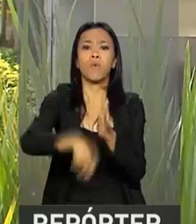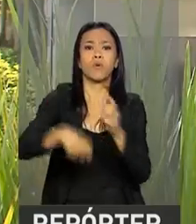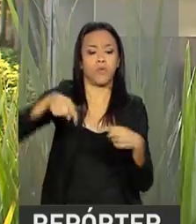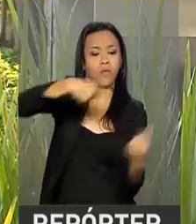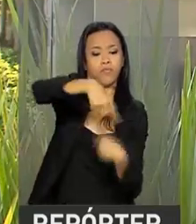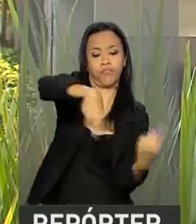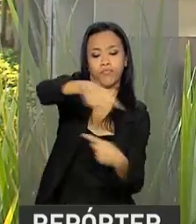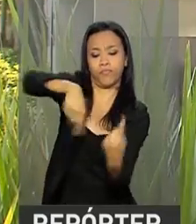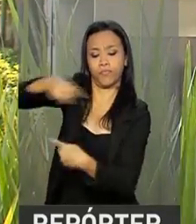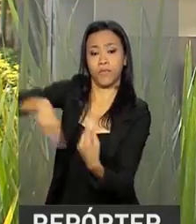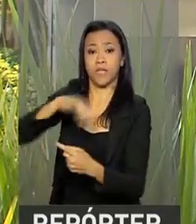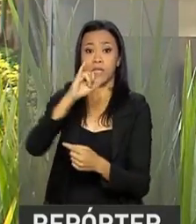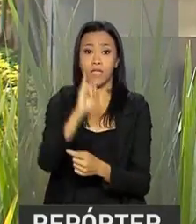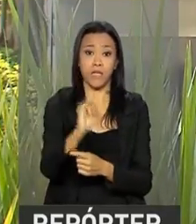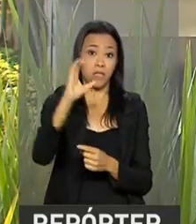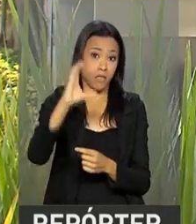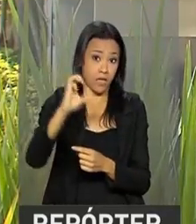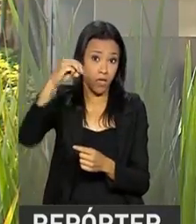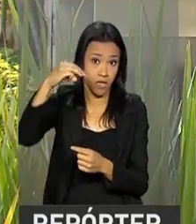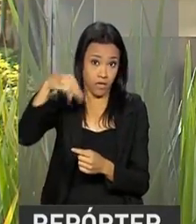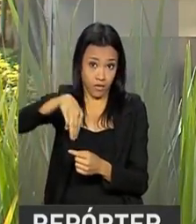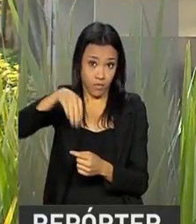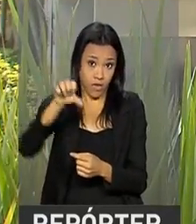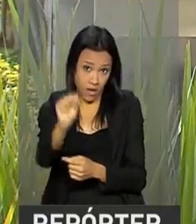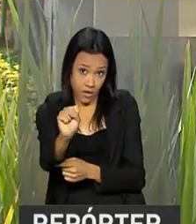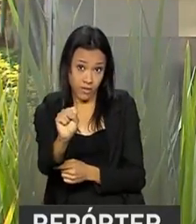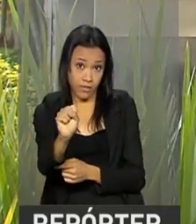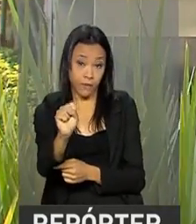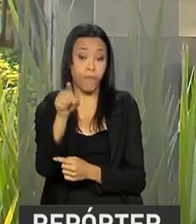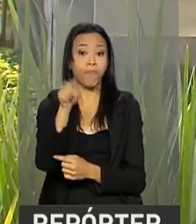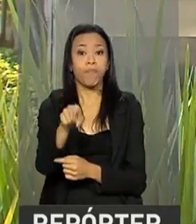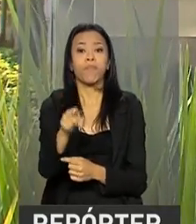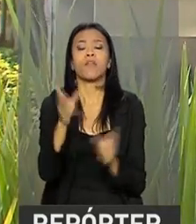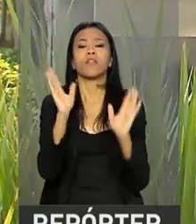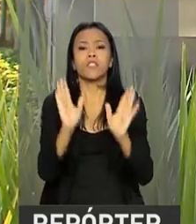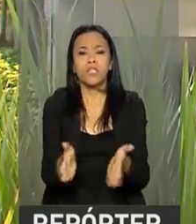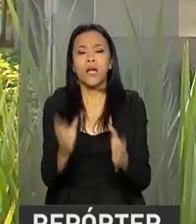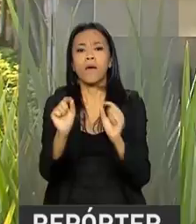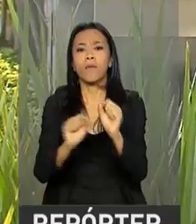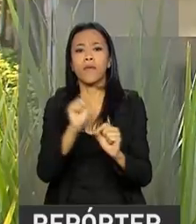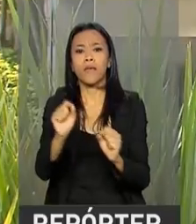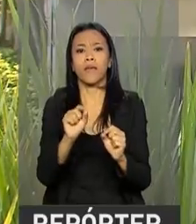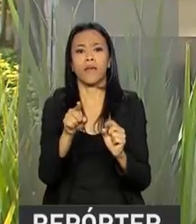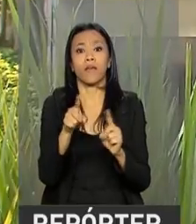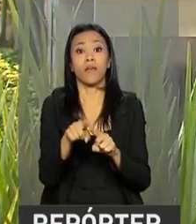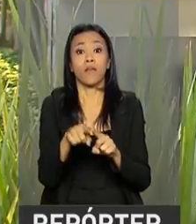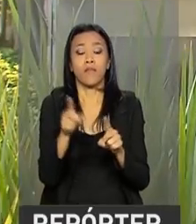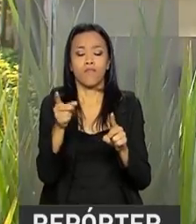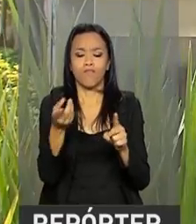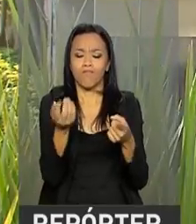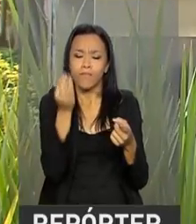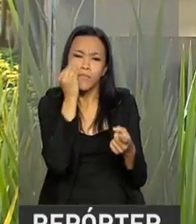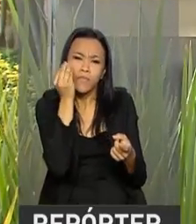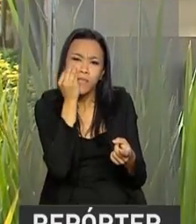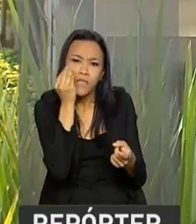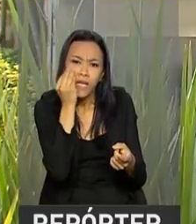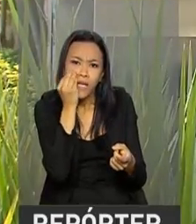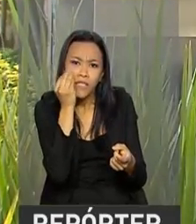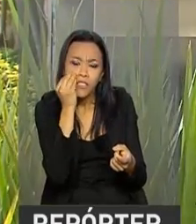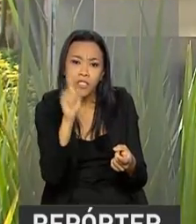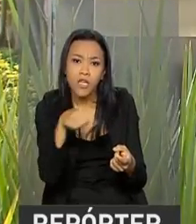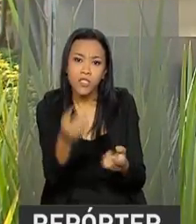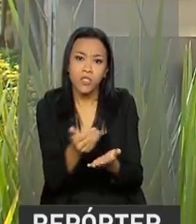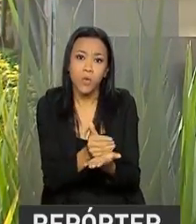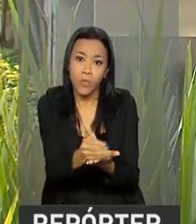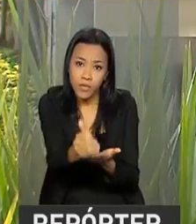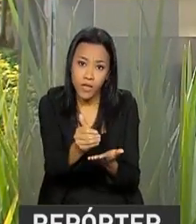o ICMS, junto com os tributos federais. Todas as medidas vão ser implementadas em fase de testes, antes de